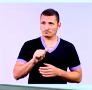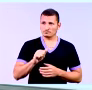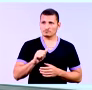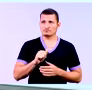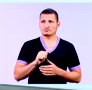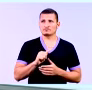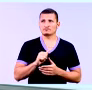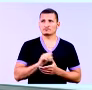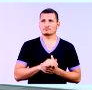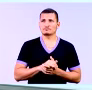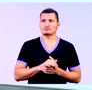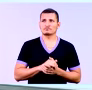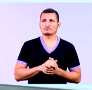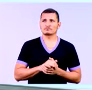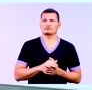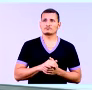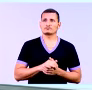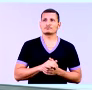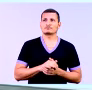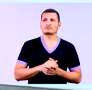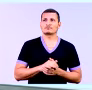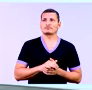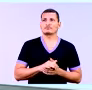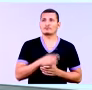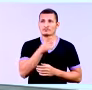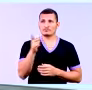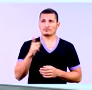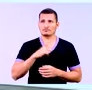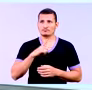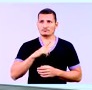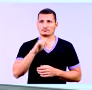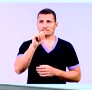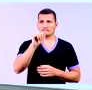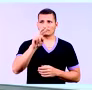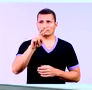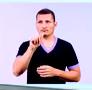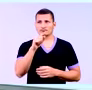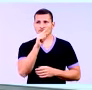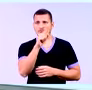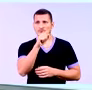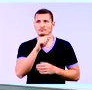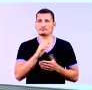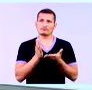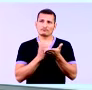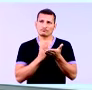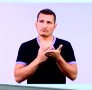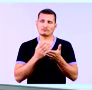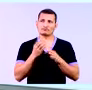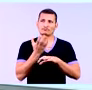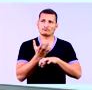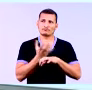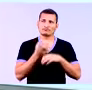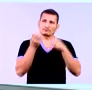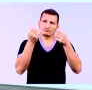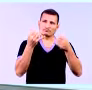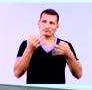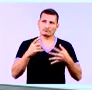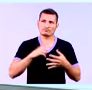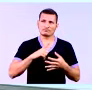que vocês têm à disposição no ambiente virtual o caderno da disciplina, onde você tem as explicações detalhadas